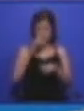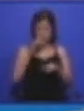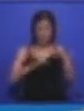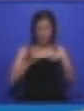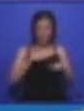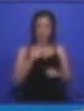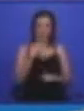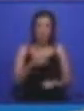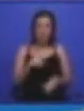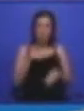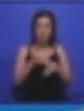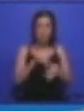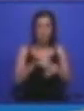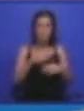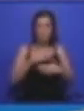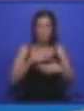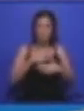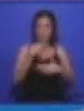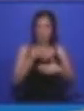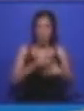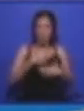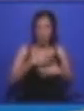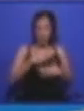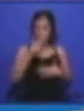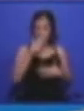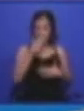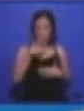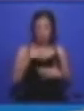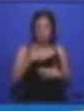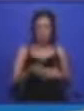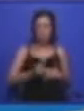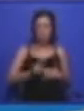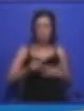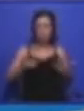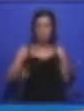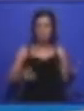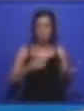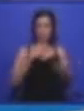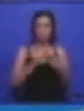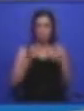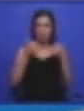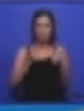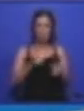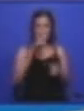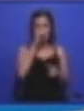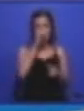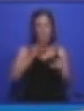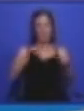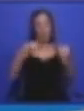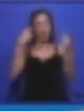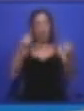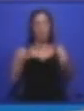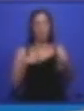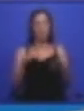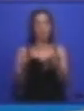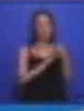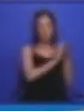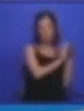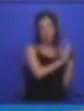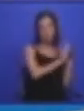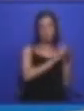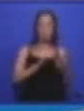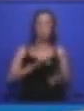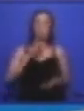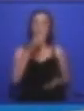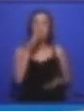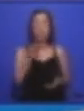sozinha. E quando não estou muito bem para dar um bom ambiente aos outros, eu retiro-me, porque